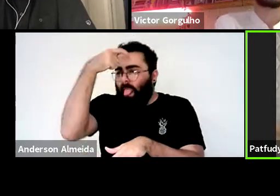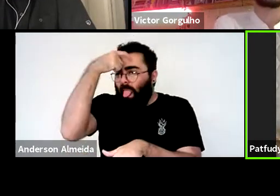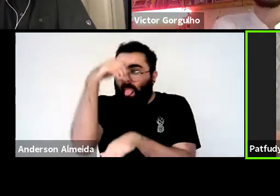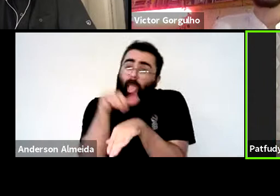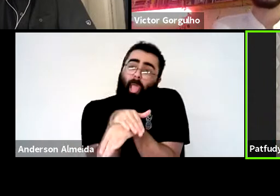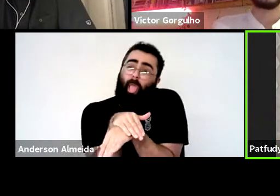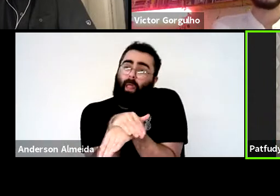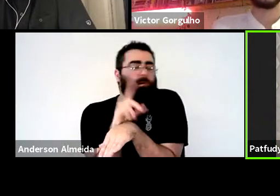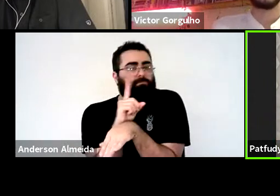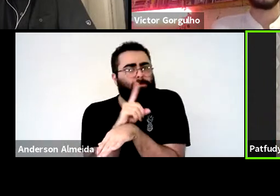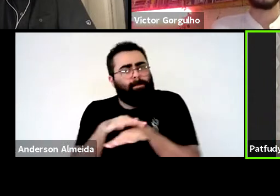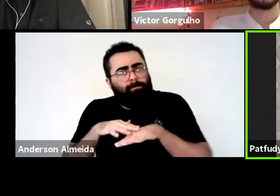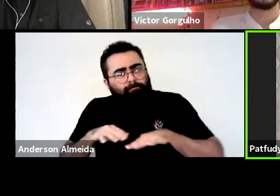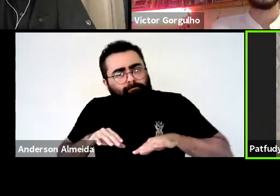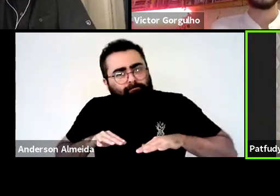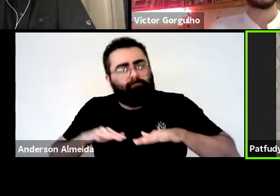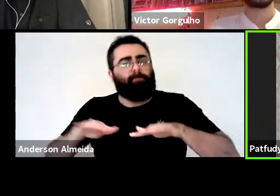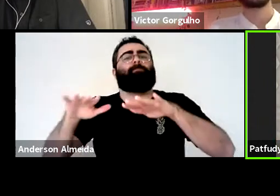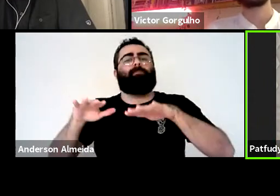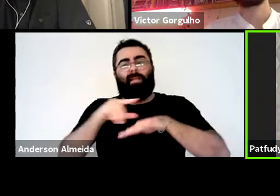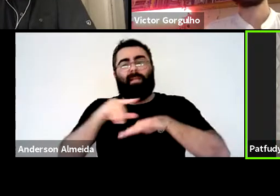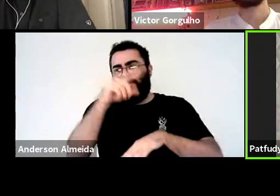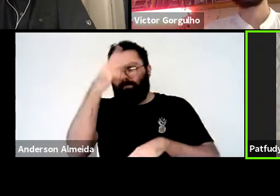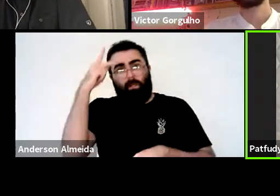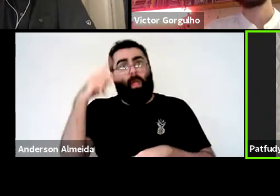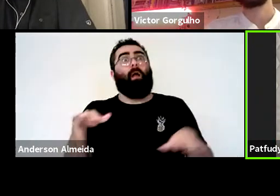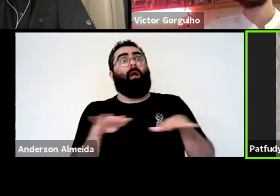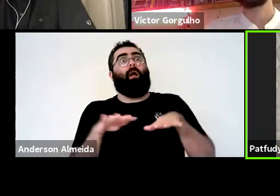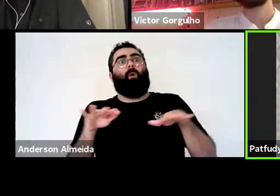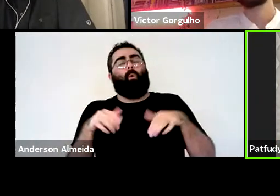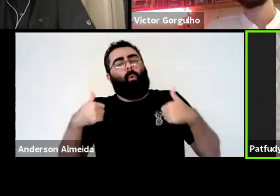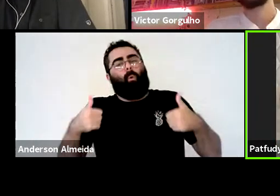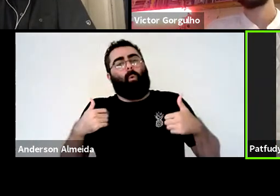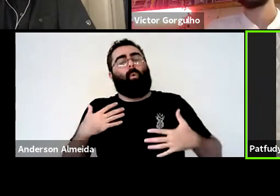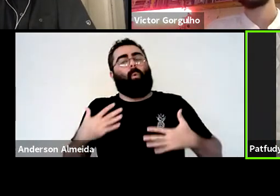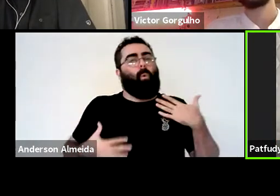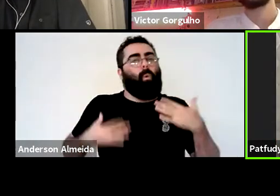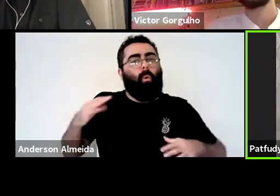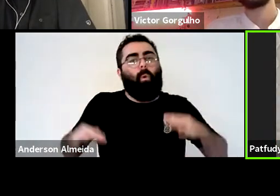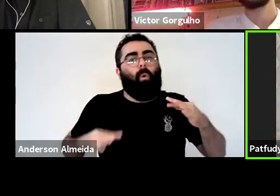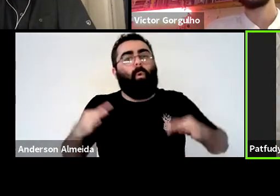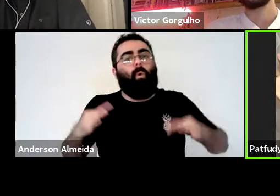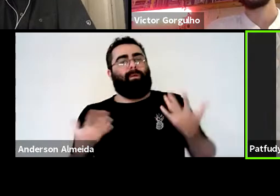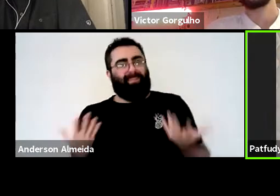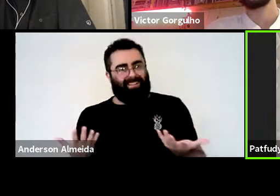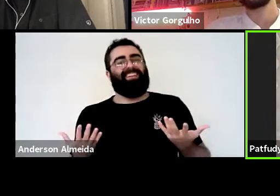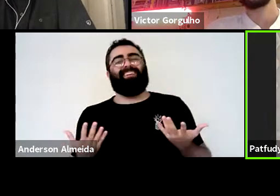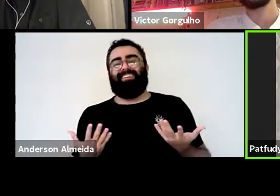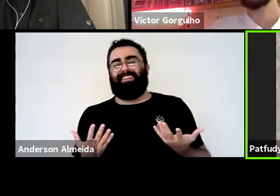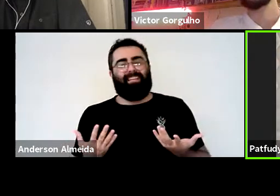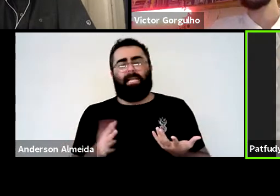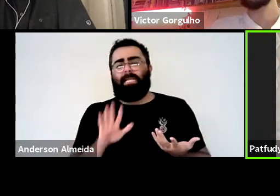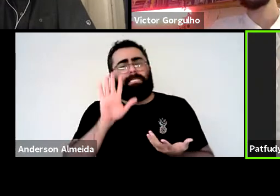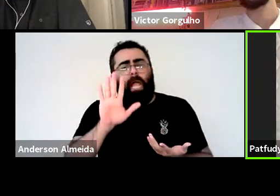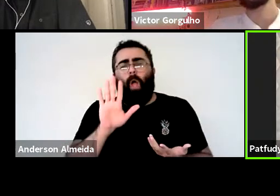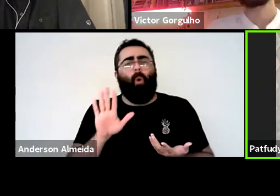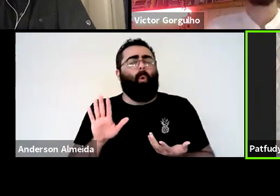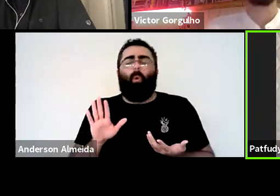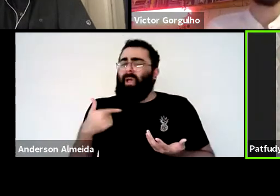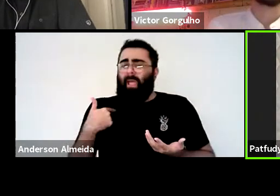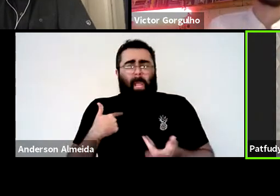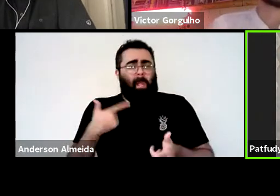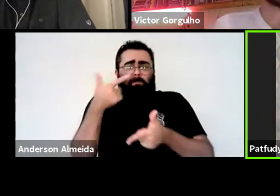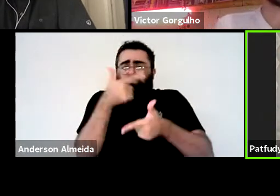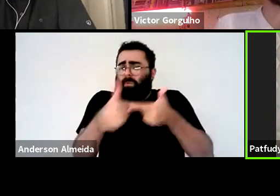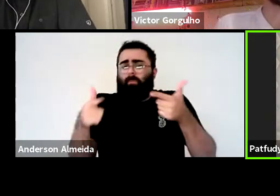causando uma atmosfera, uma realidade para aquelas pessoas ali, assim. Então, acho que nunca quando eu vou muito assim em cima das pessoas não é